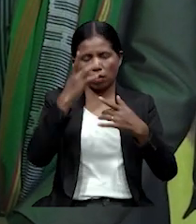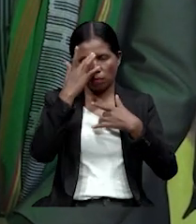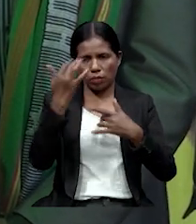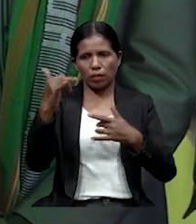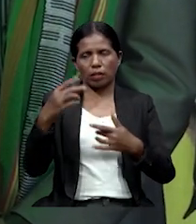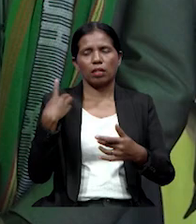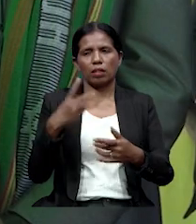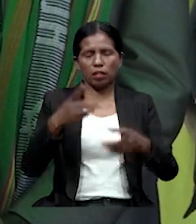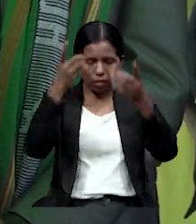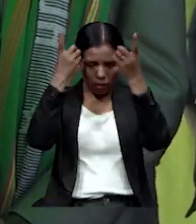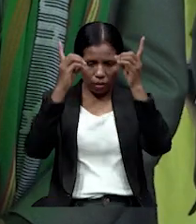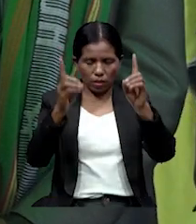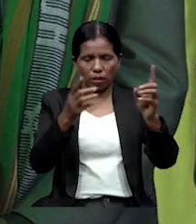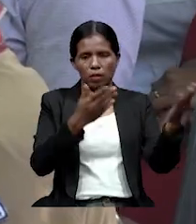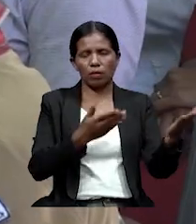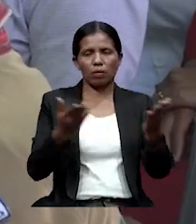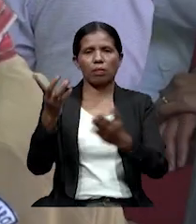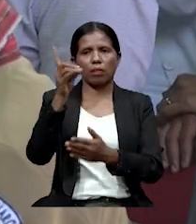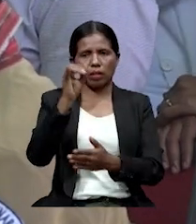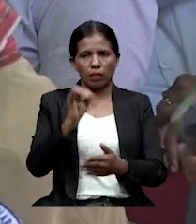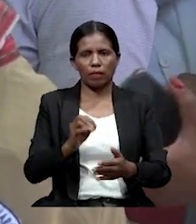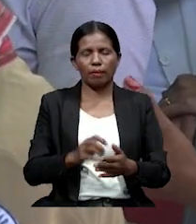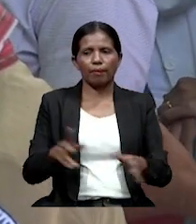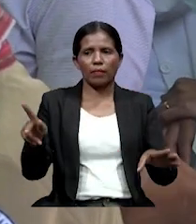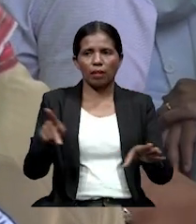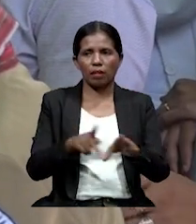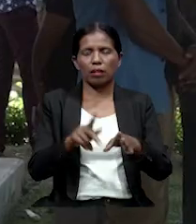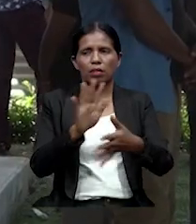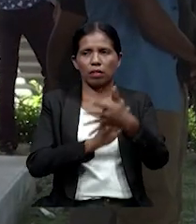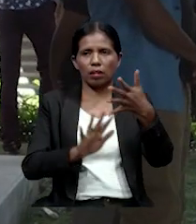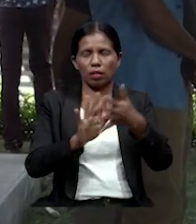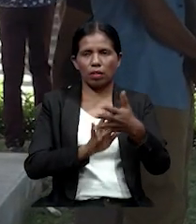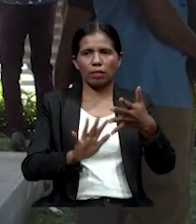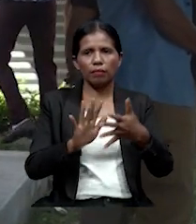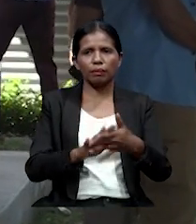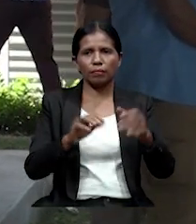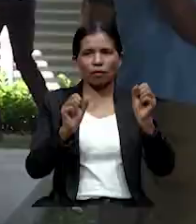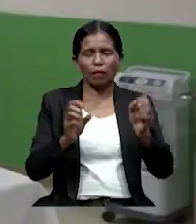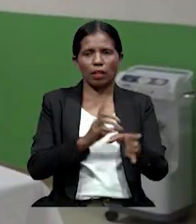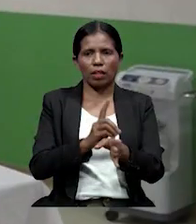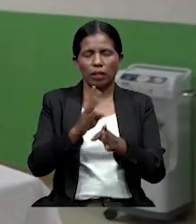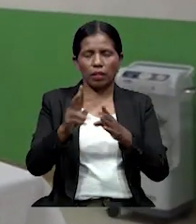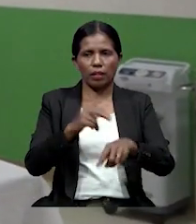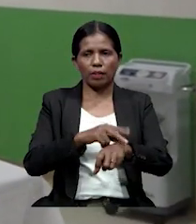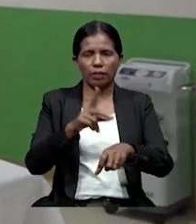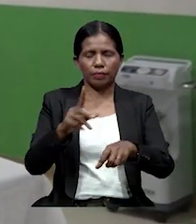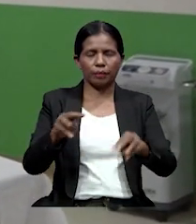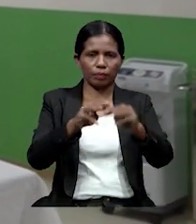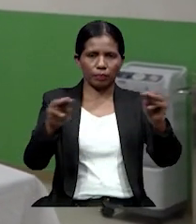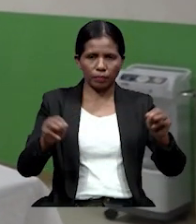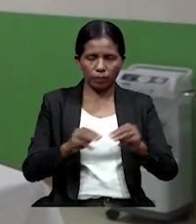de ter decidir a tal transferência para participa e a cerimônia inauguração, né? Diretores nacional no